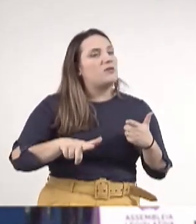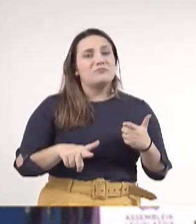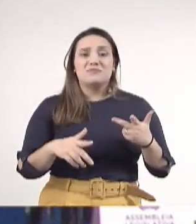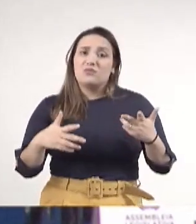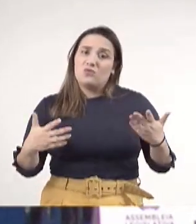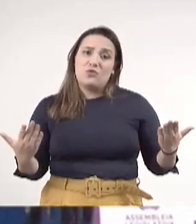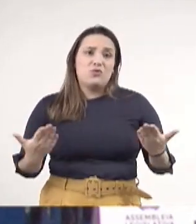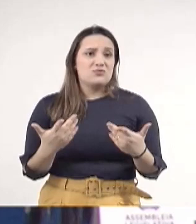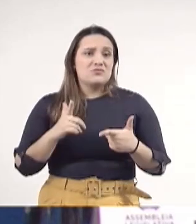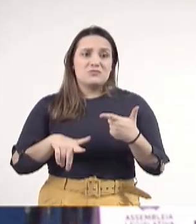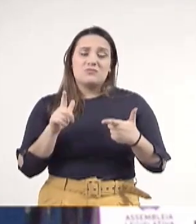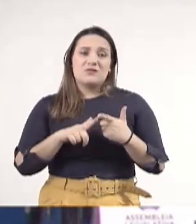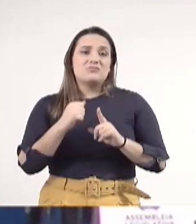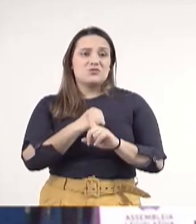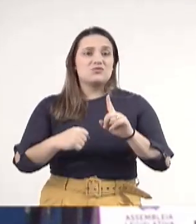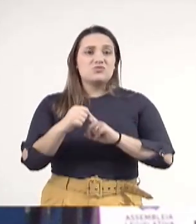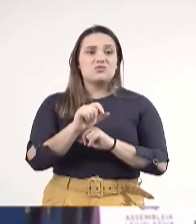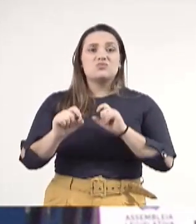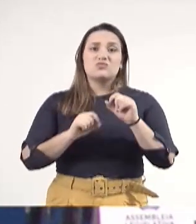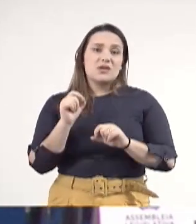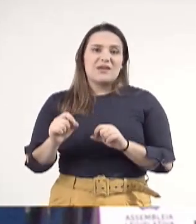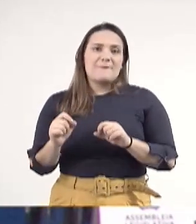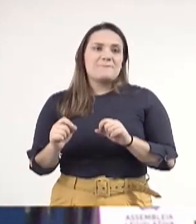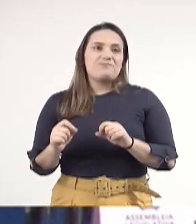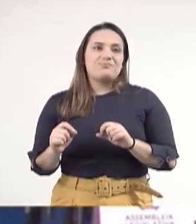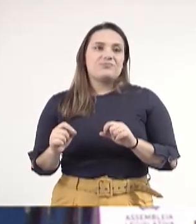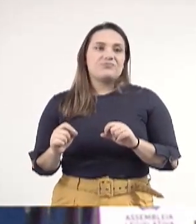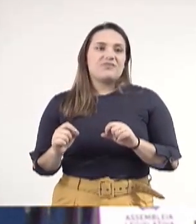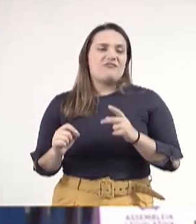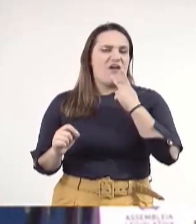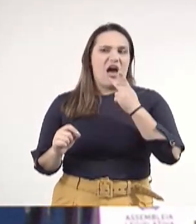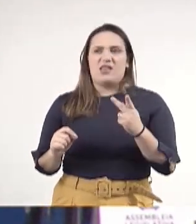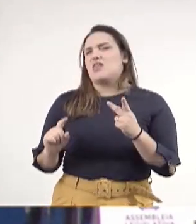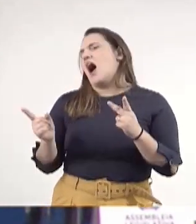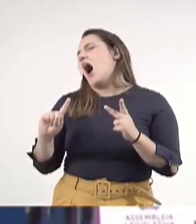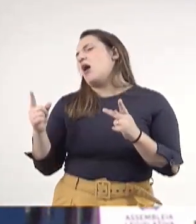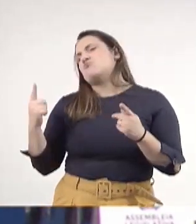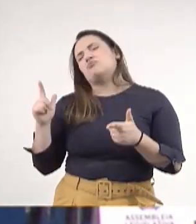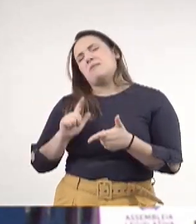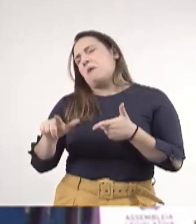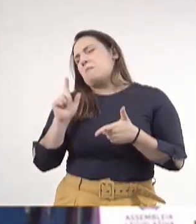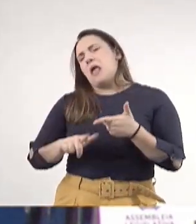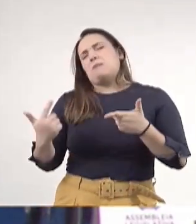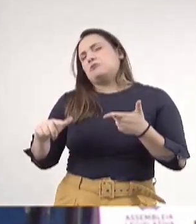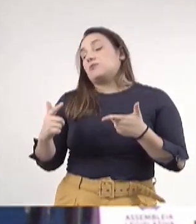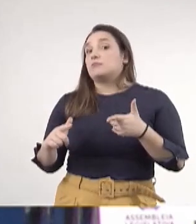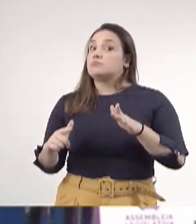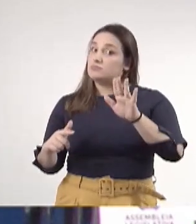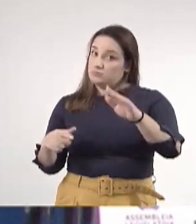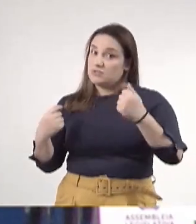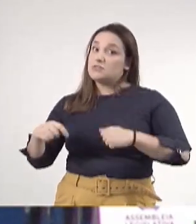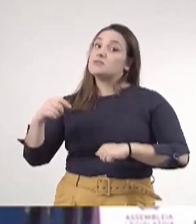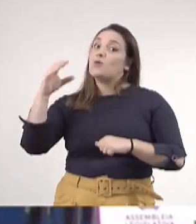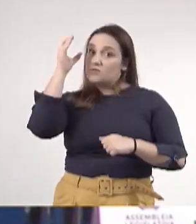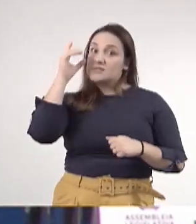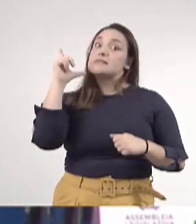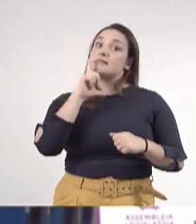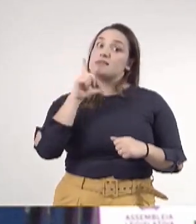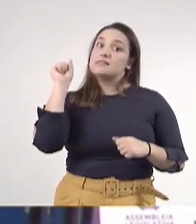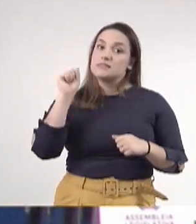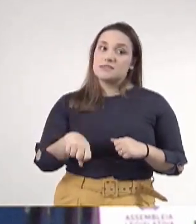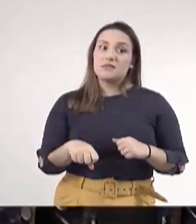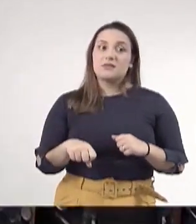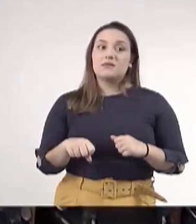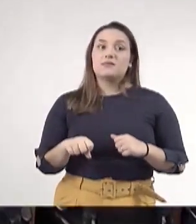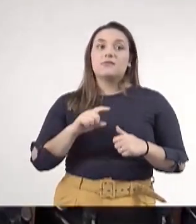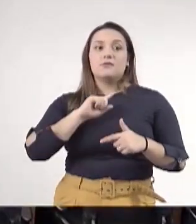da sociedade e até do desenvolvimento é a negativa de que existe um problema. E o segundo problema é